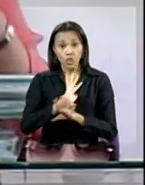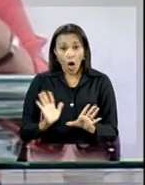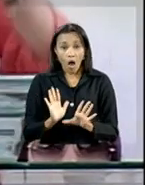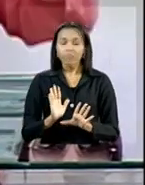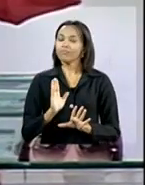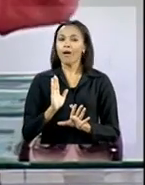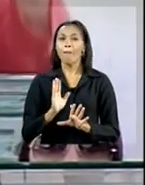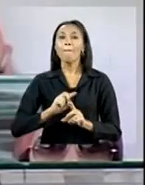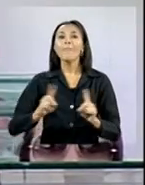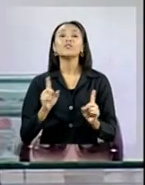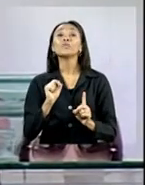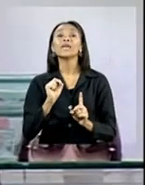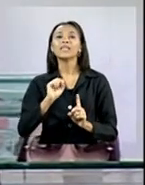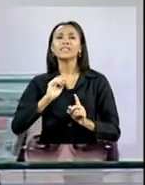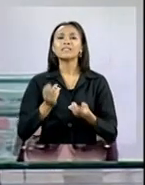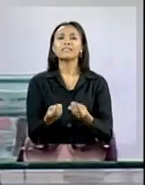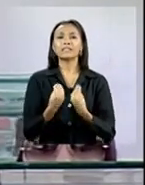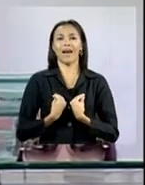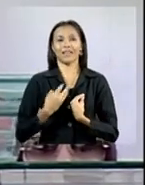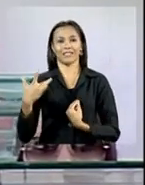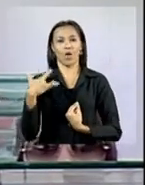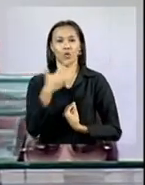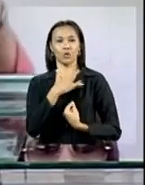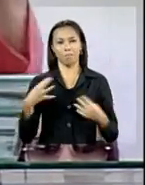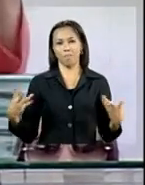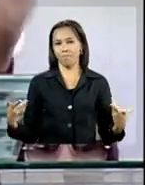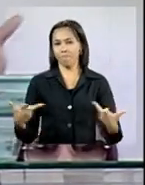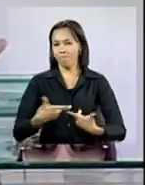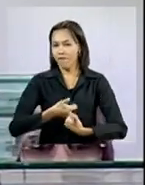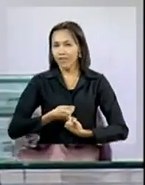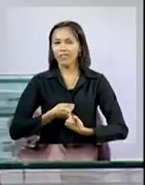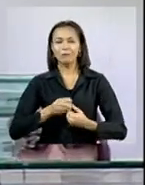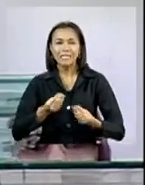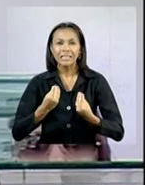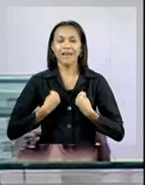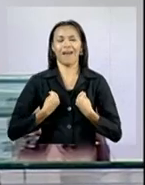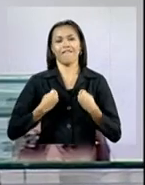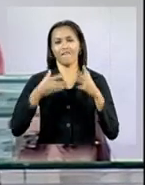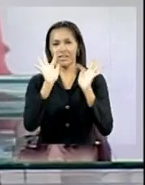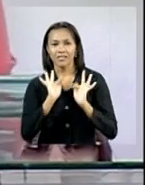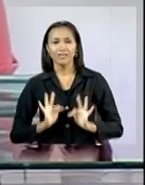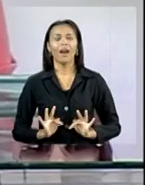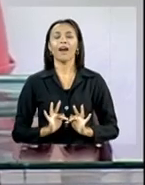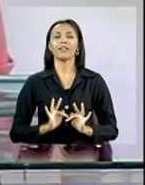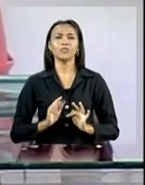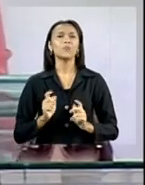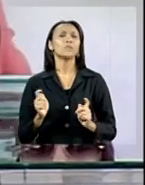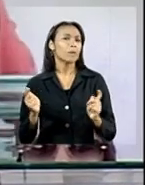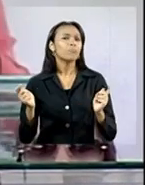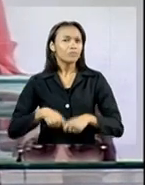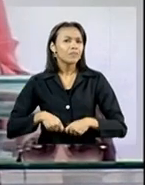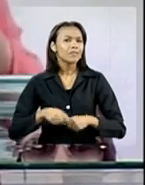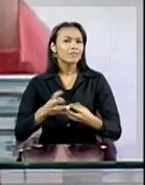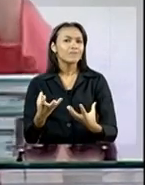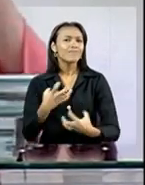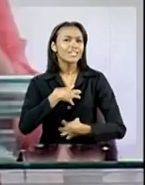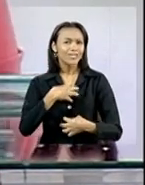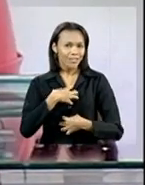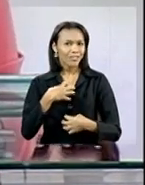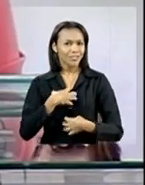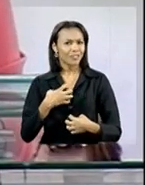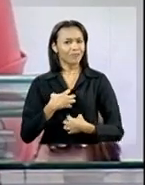pode dar saúde integral para ela o que pode dar felicidade e o que pode dar sentido de